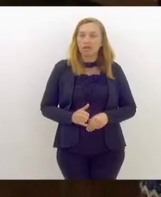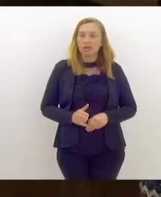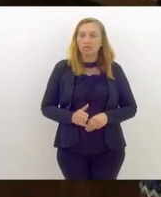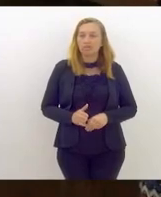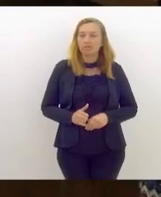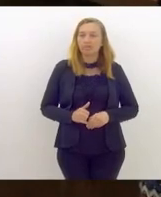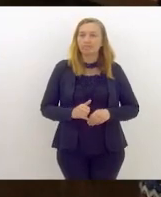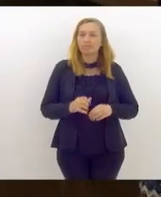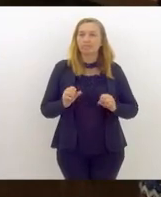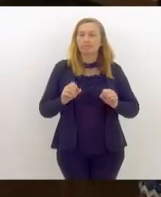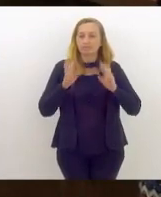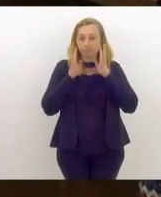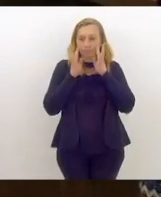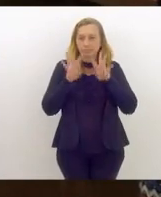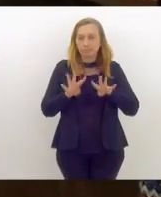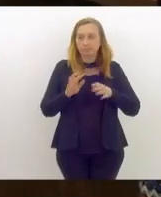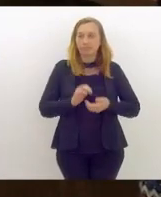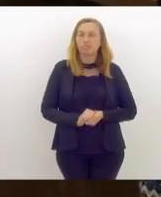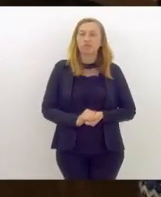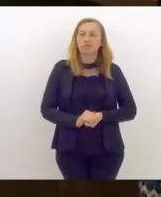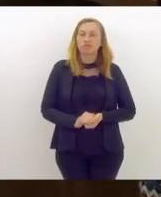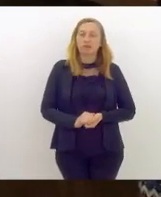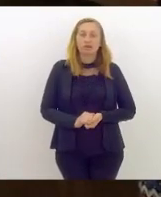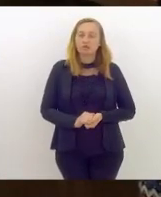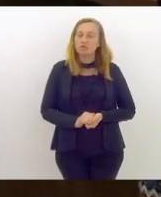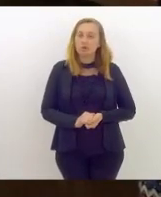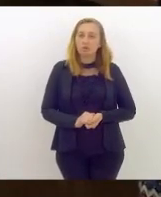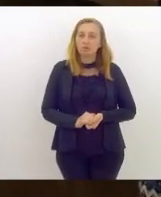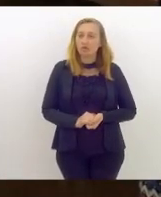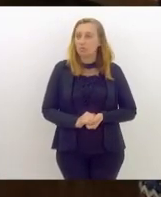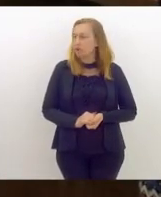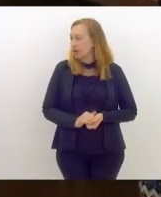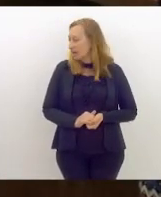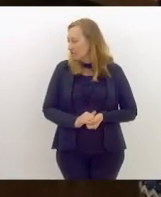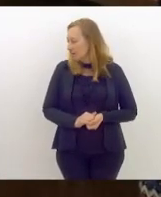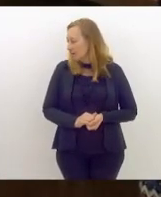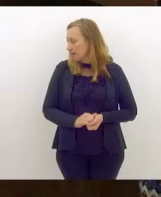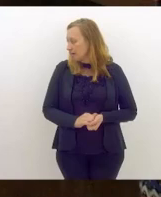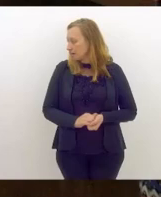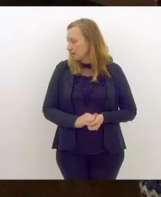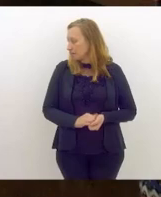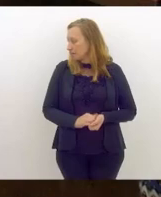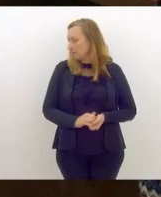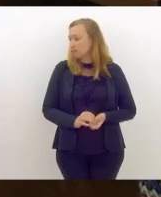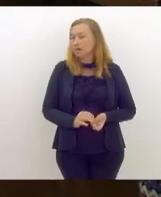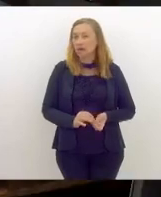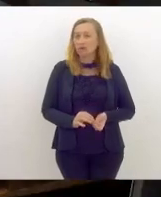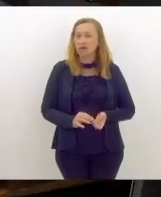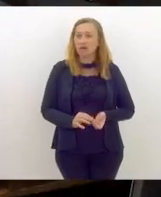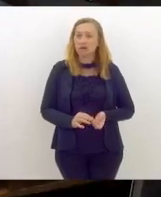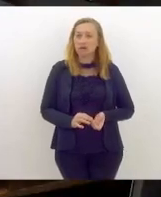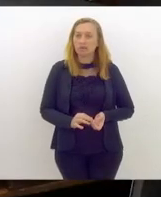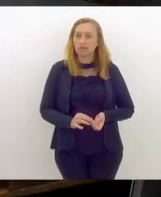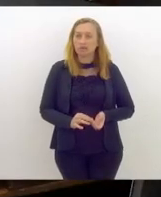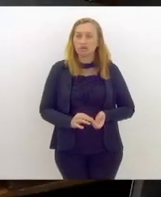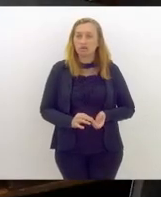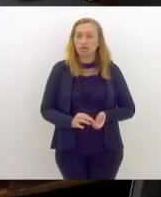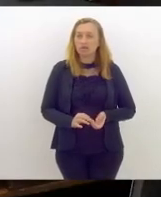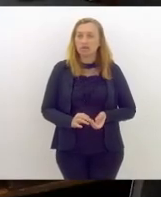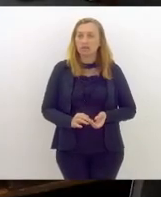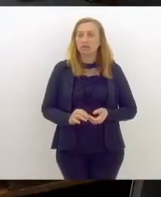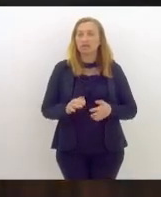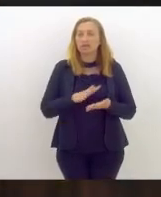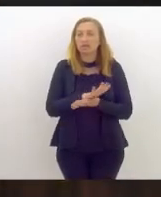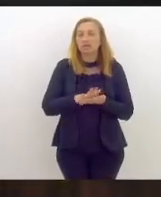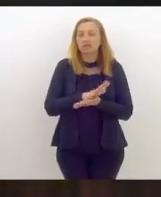razão a chamar a atenção e valorizar a presença da nossa querida vereadora Bia. Seja bem-vinda mais uma vez. Nada mais